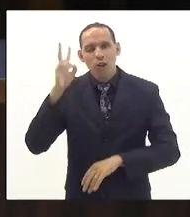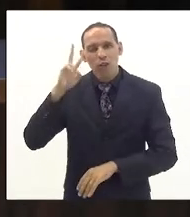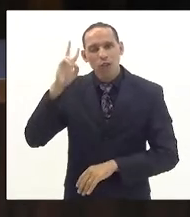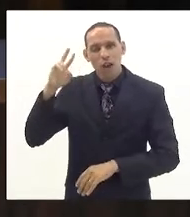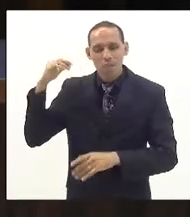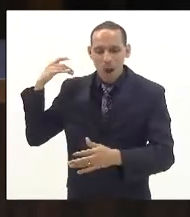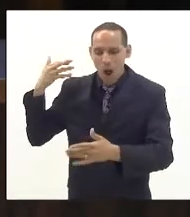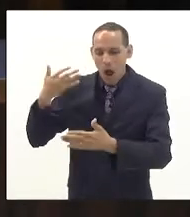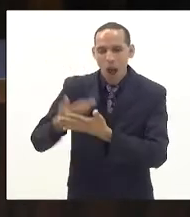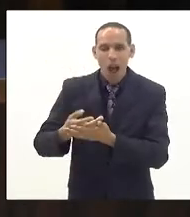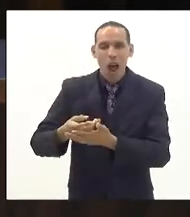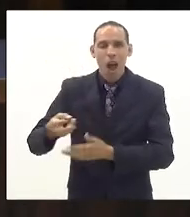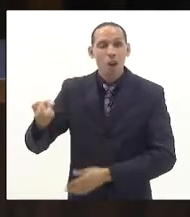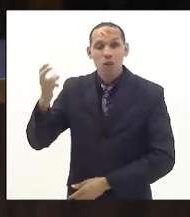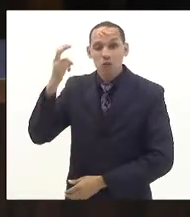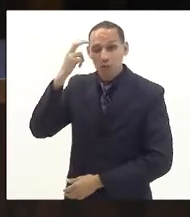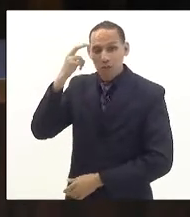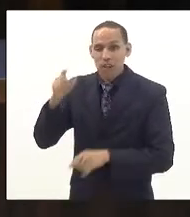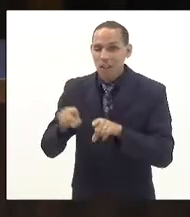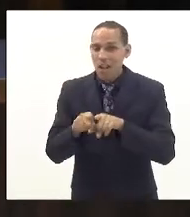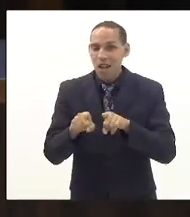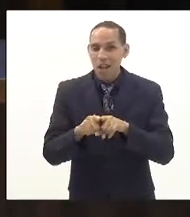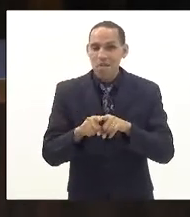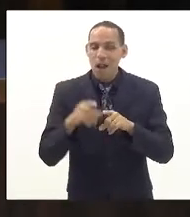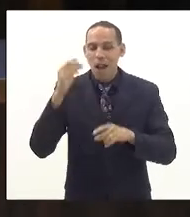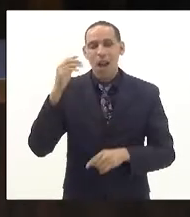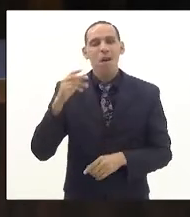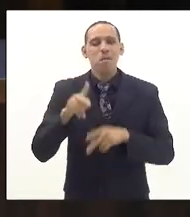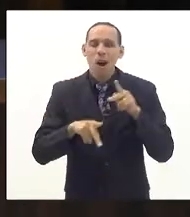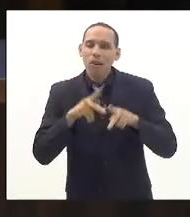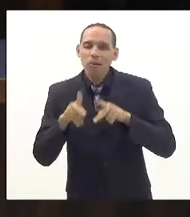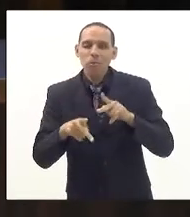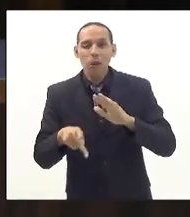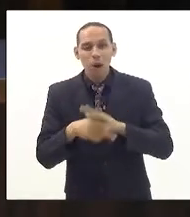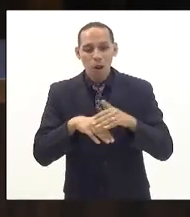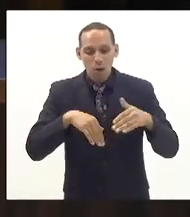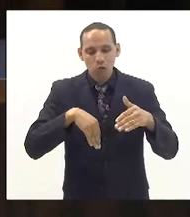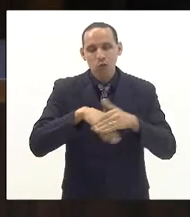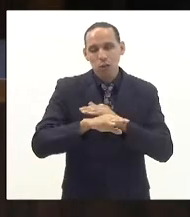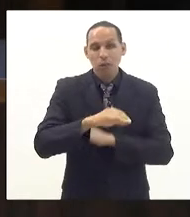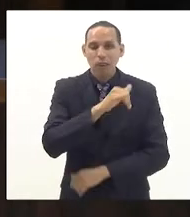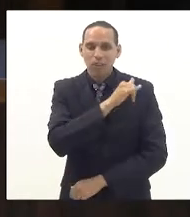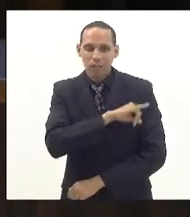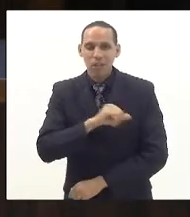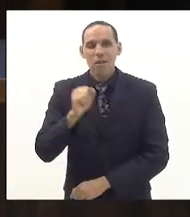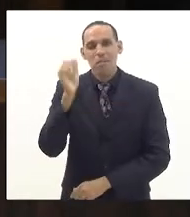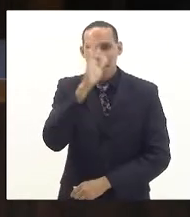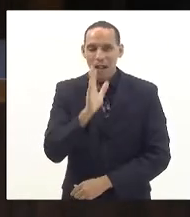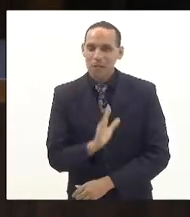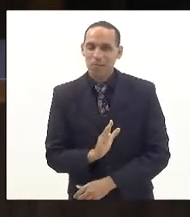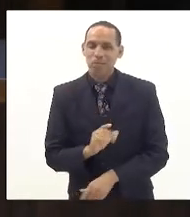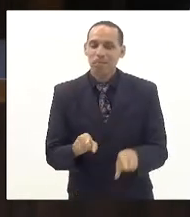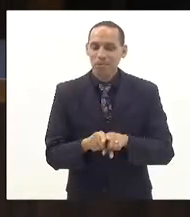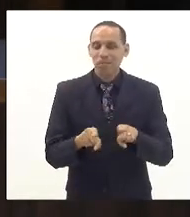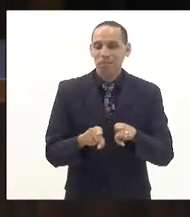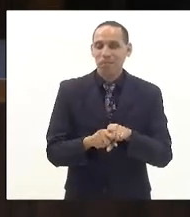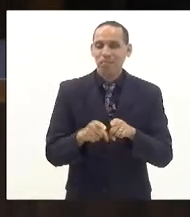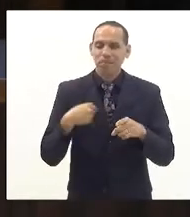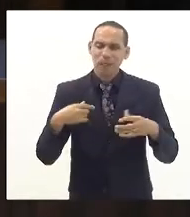e cultural popular do futebol carioca e do futebol brasileiro. Eu tenho muita honra